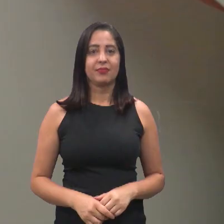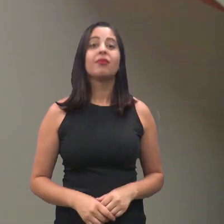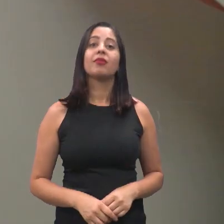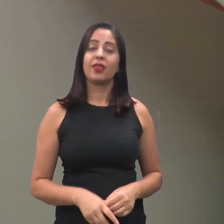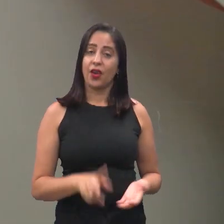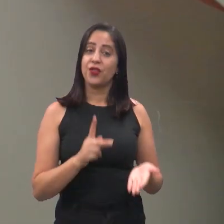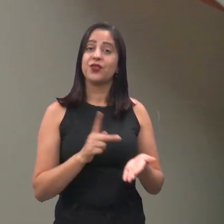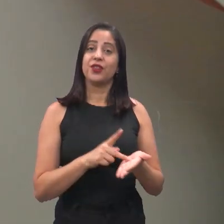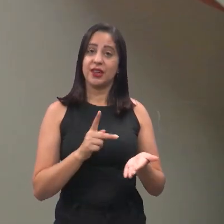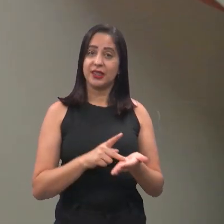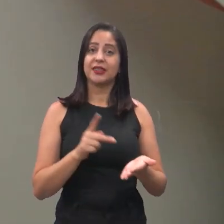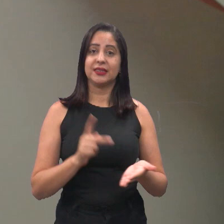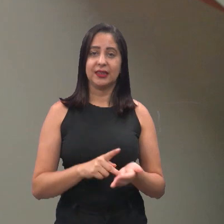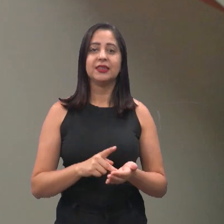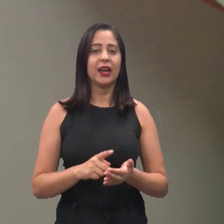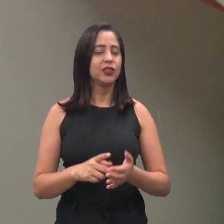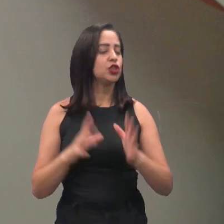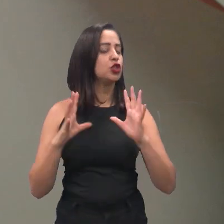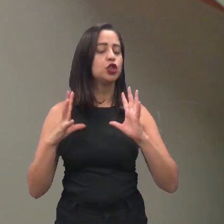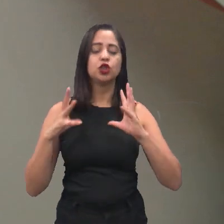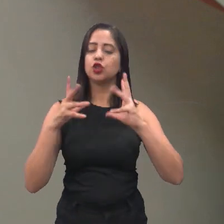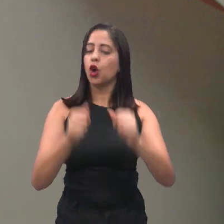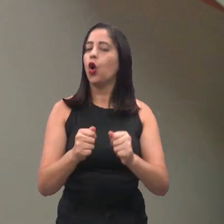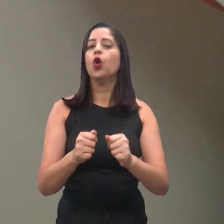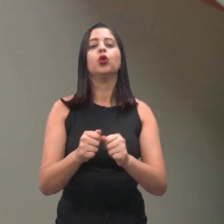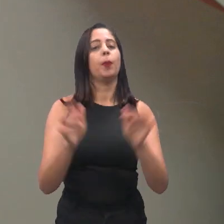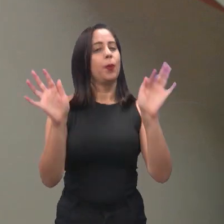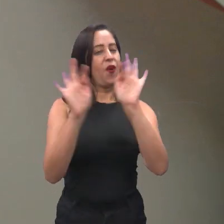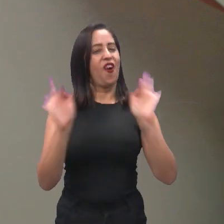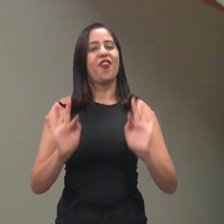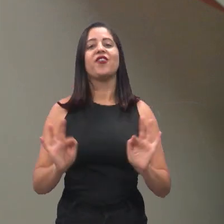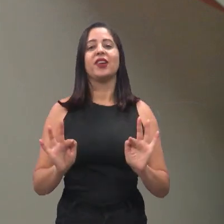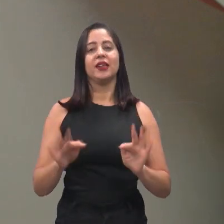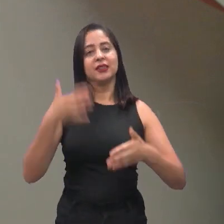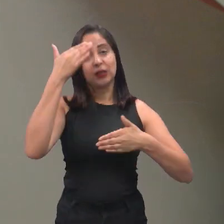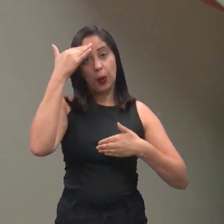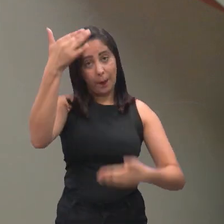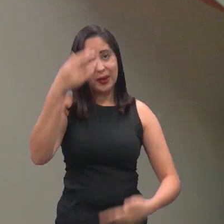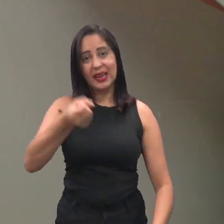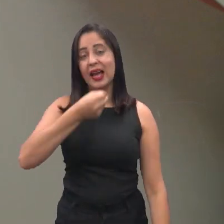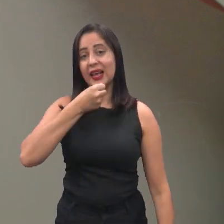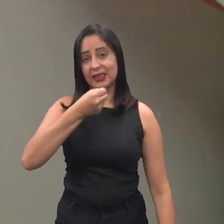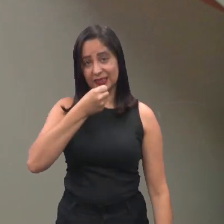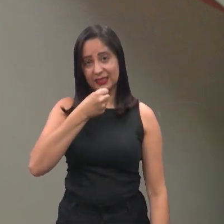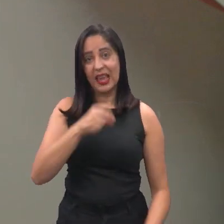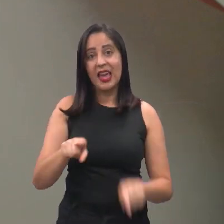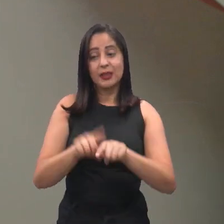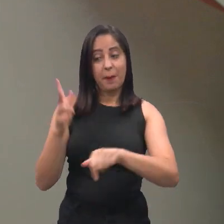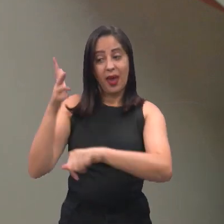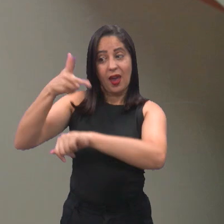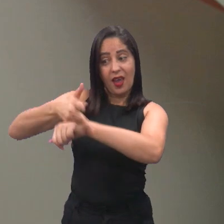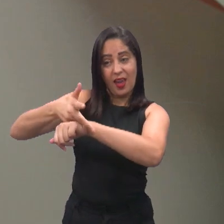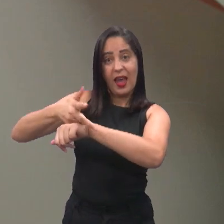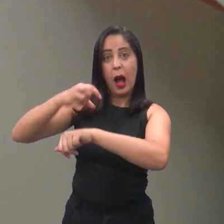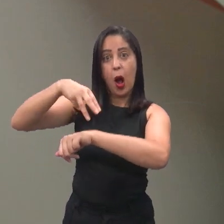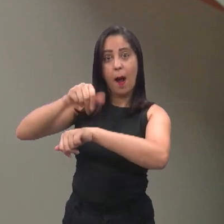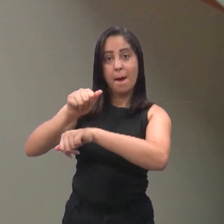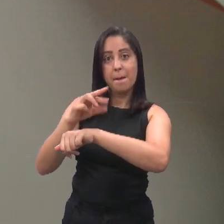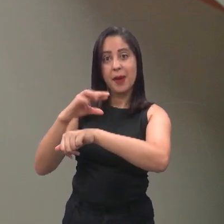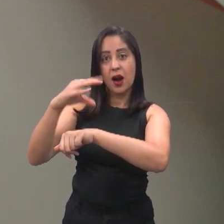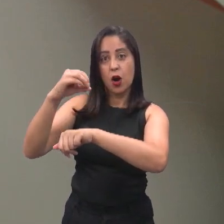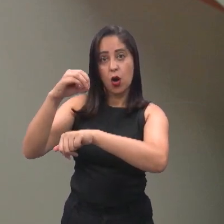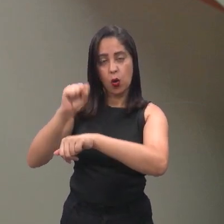Dani. Todo mundo vai sair ganhando. Obrigada, Dani Rivas. Agradeço também o cinegrafista Marcos Alves. Olha só, gente,